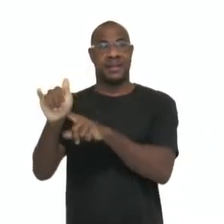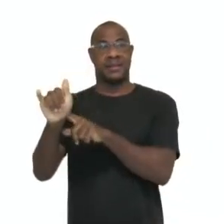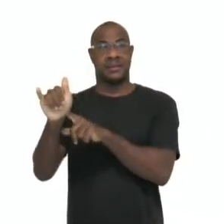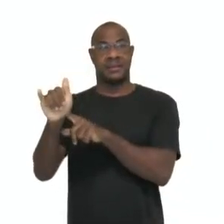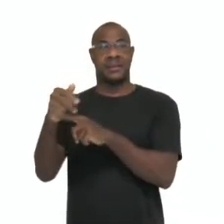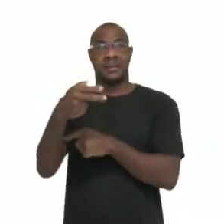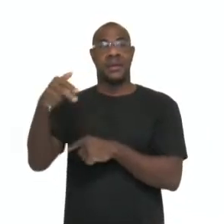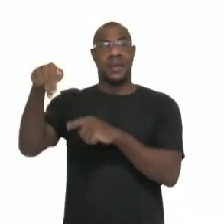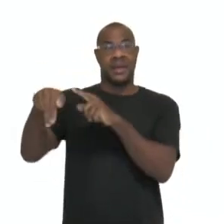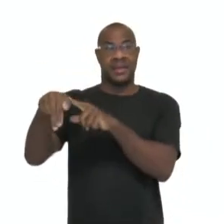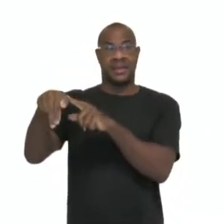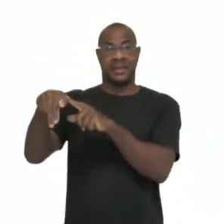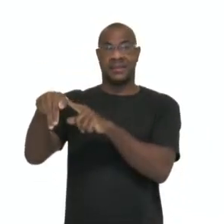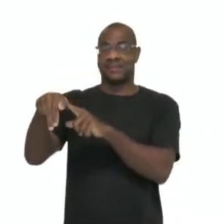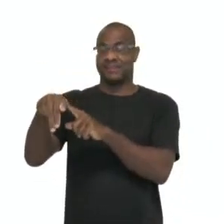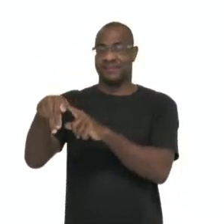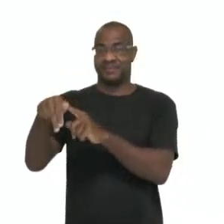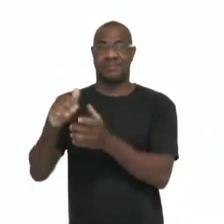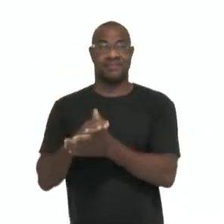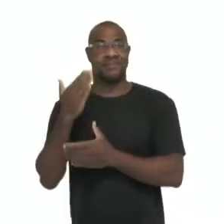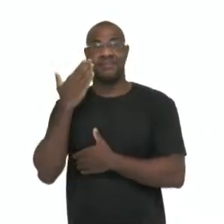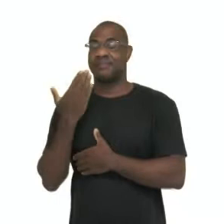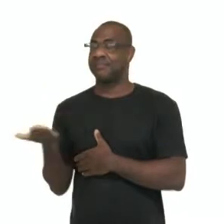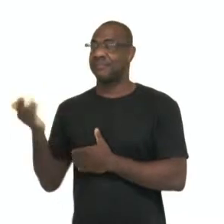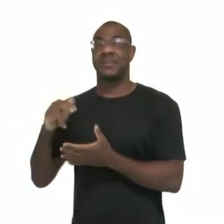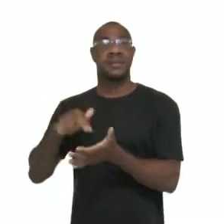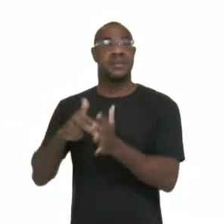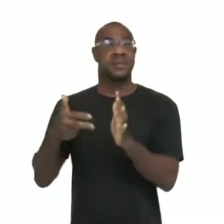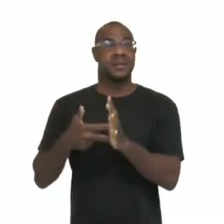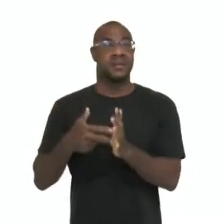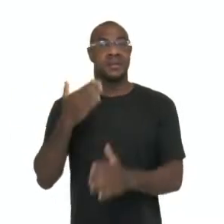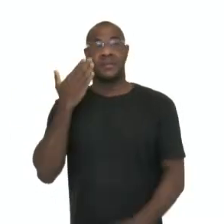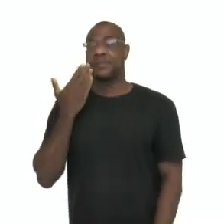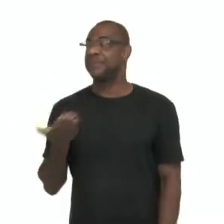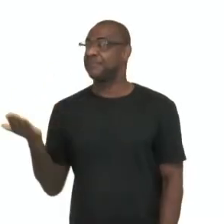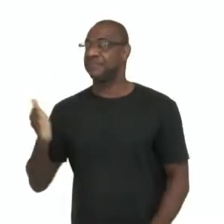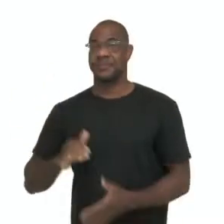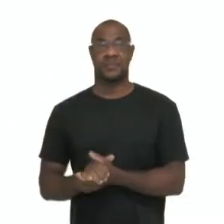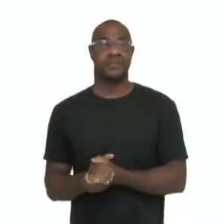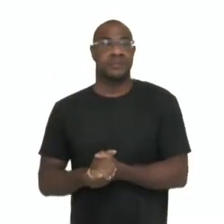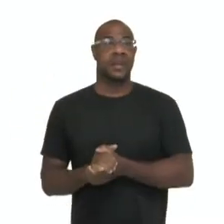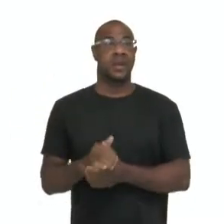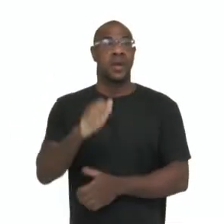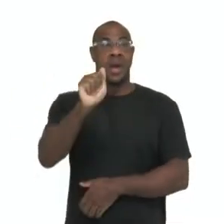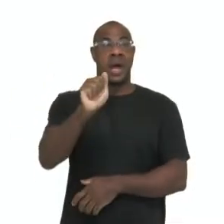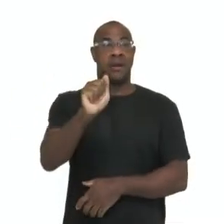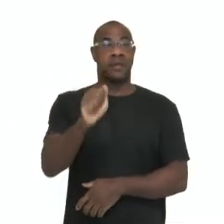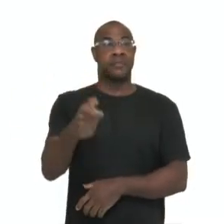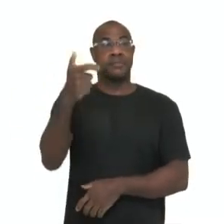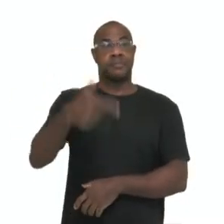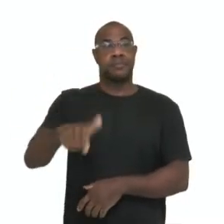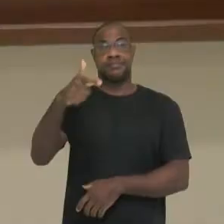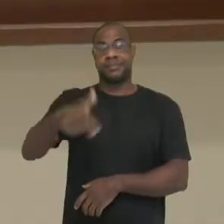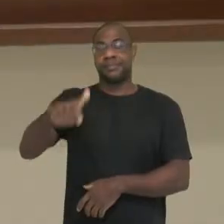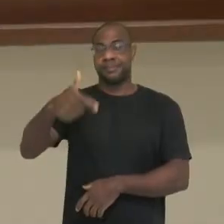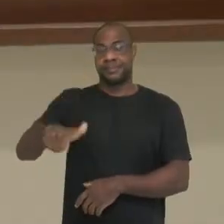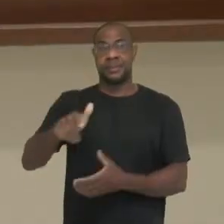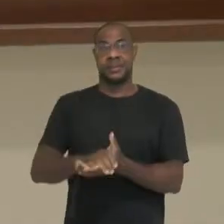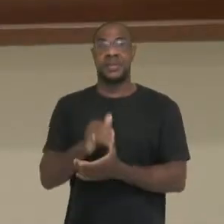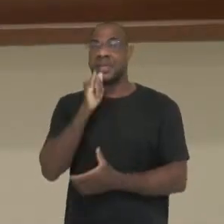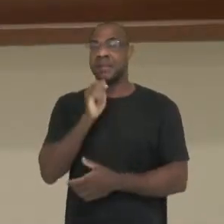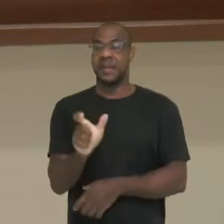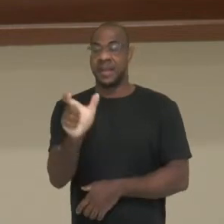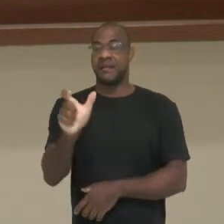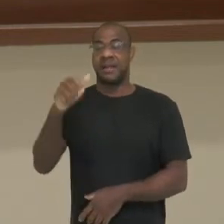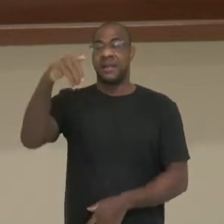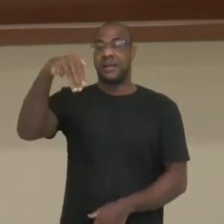alfa, beta e gama, eles representam o número de vezes que certo elemento se repete. Então, na palavra matemática,